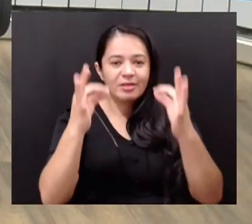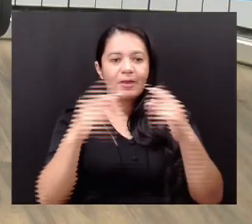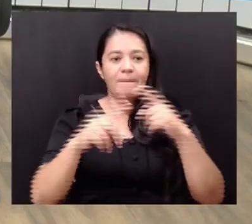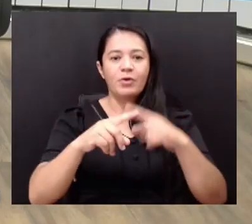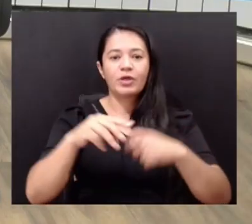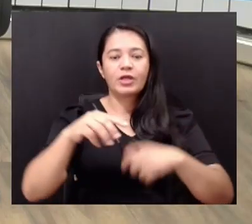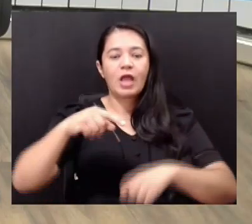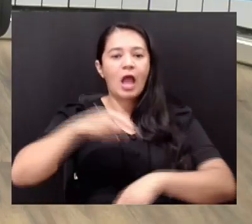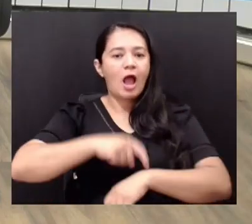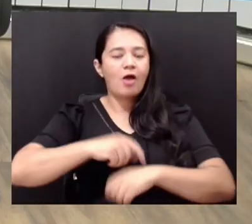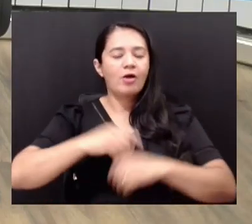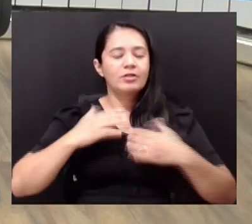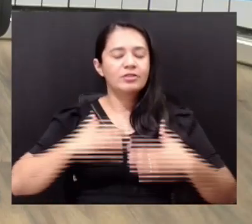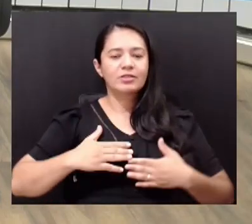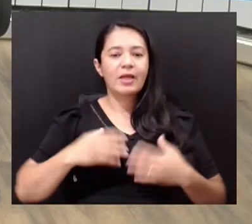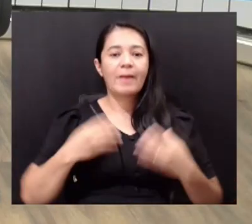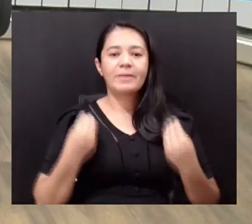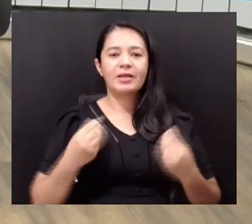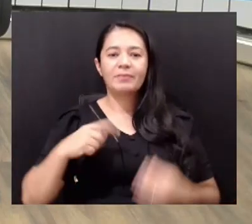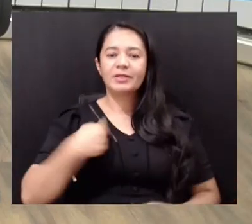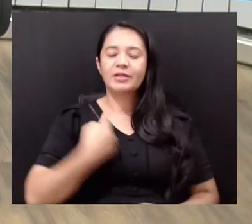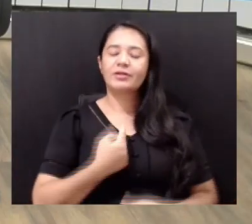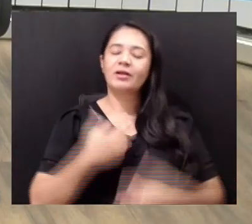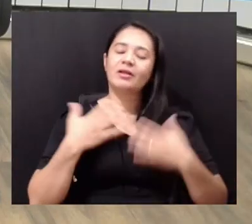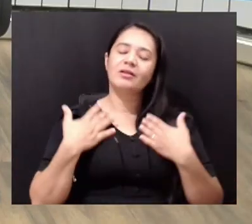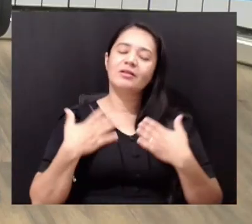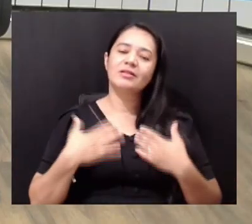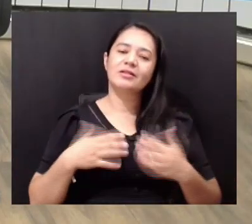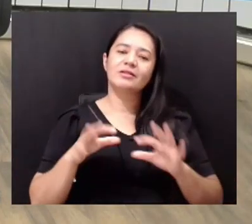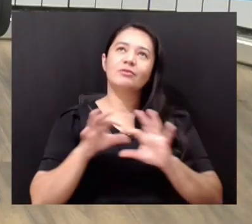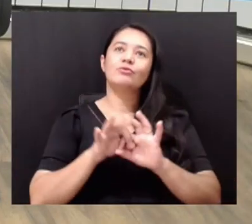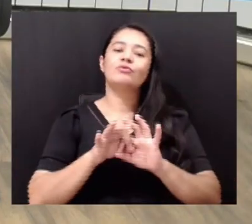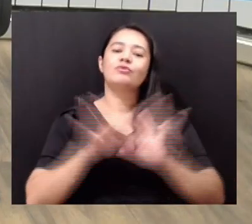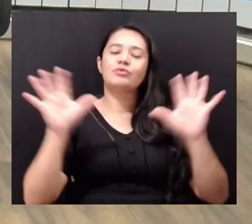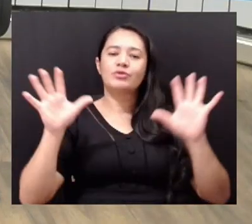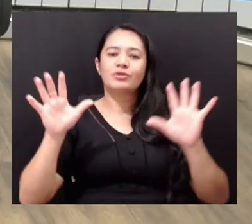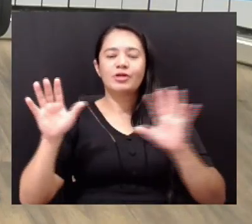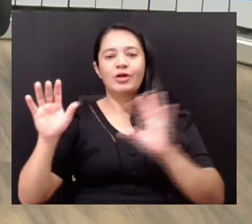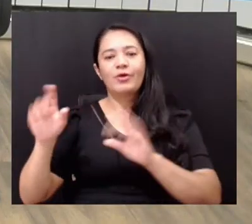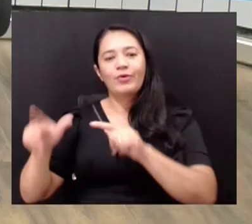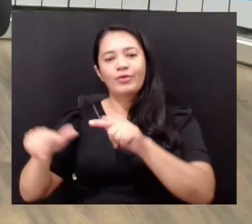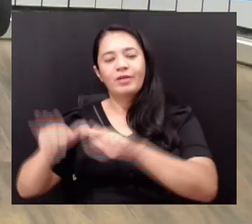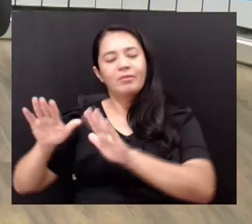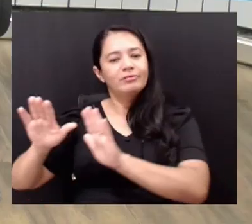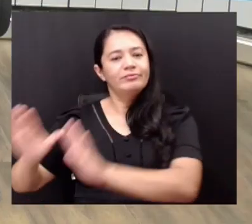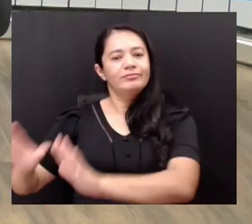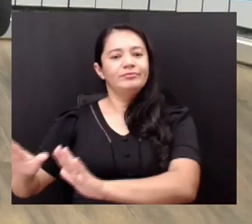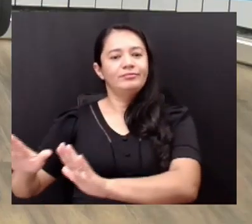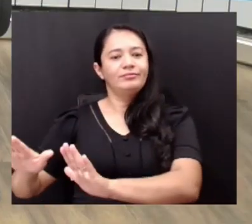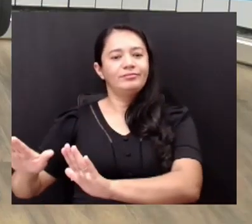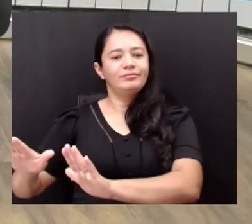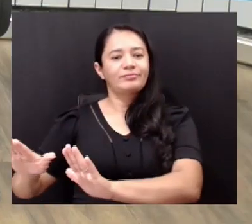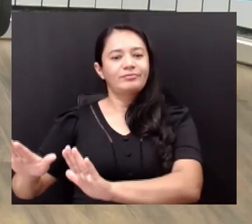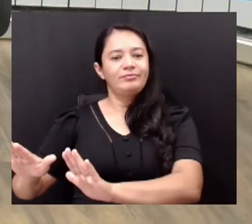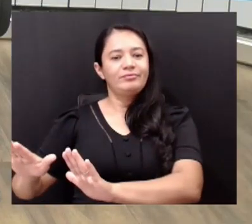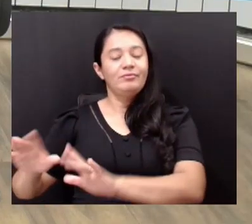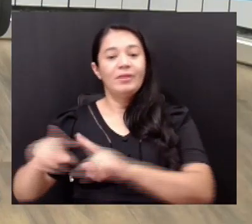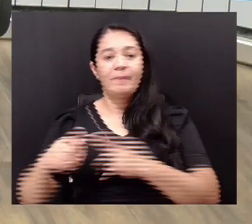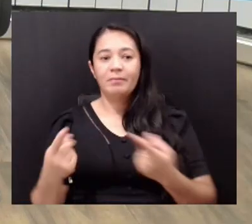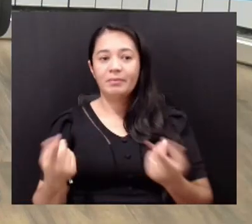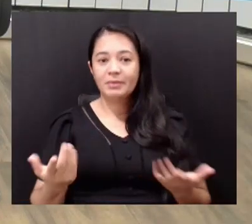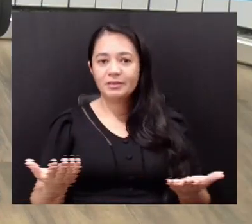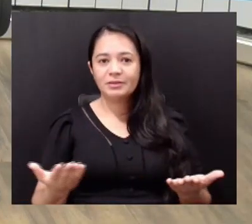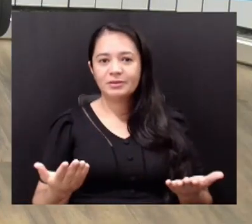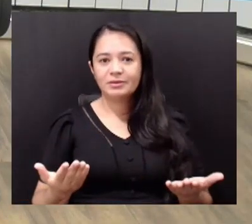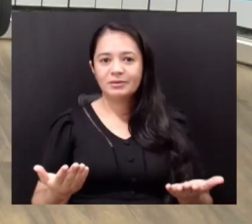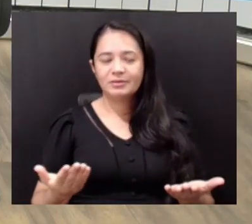justamente para a gente descansar, desligar desse momento do trabalho, né? Mas, como nós dissemos no início aqui do programa,